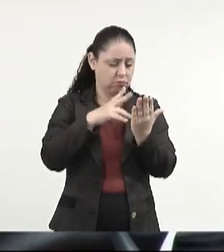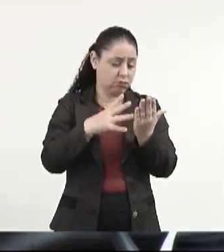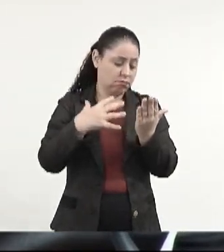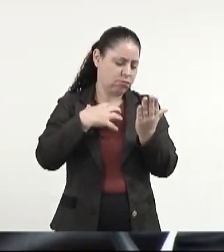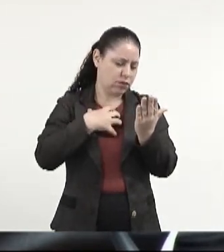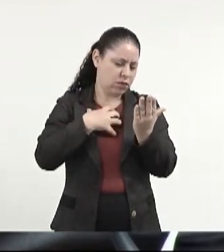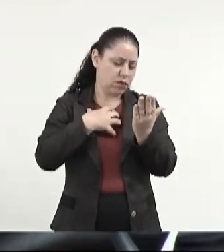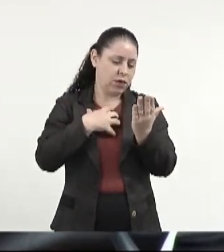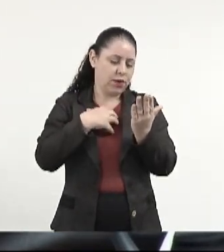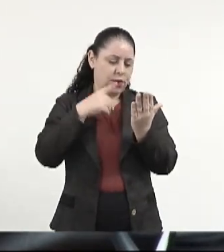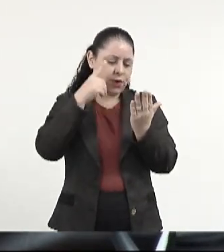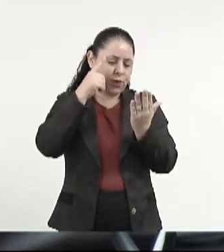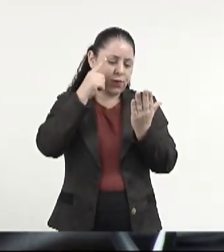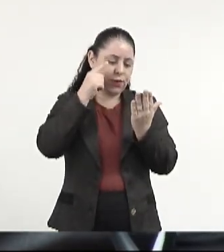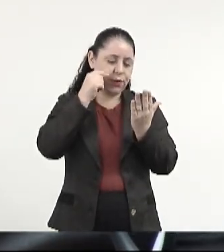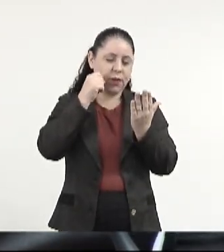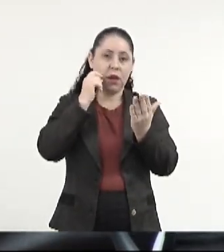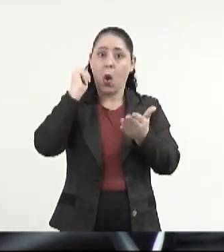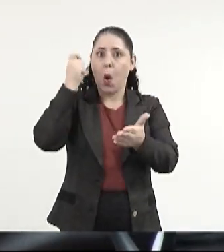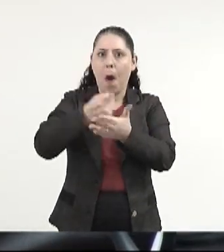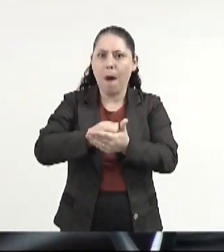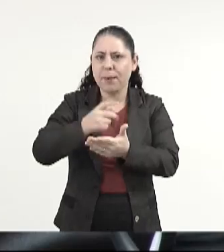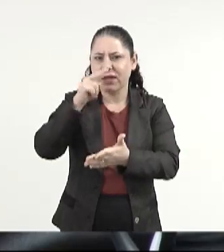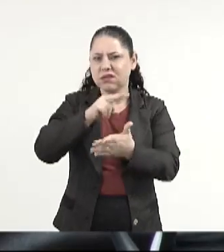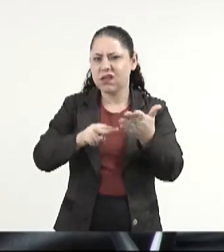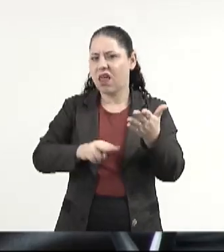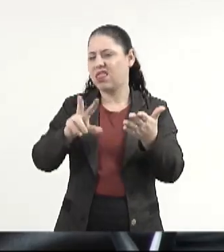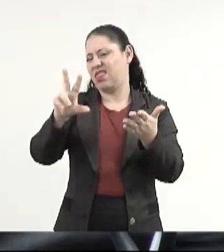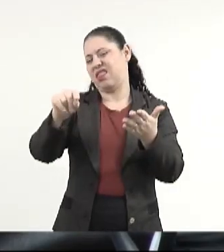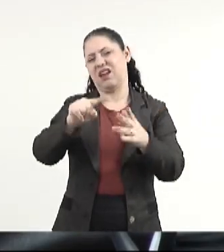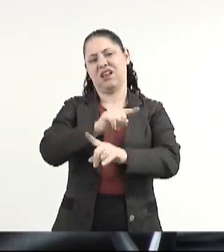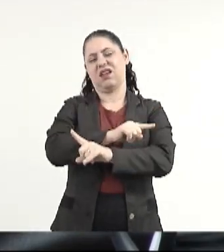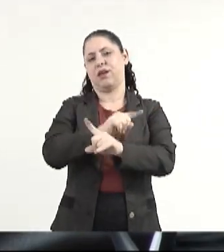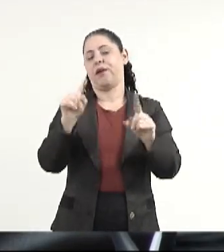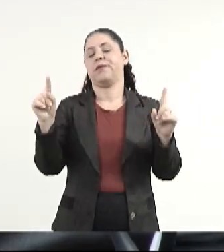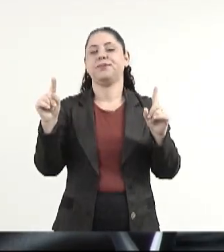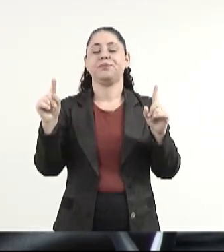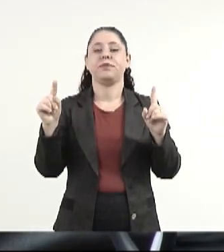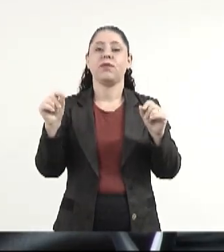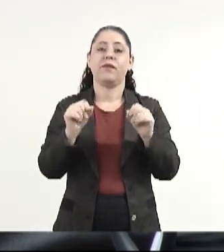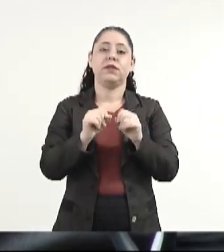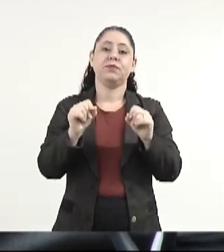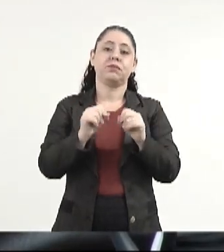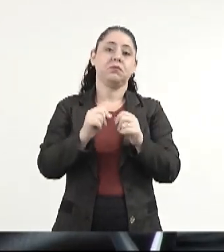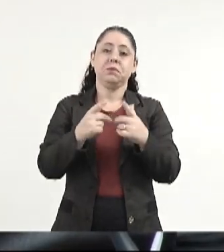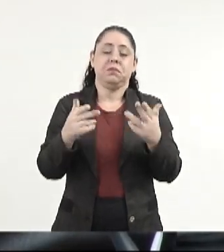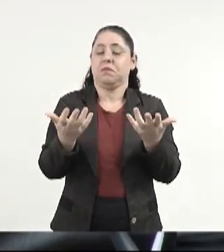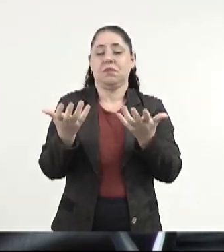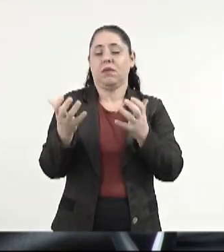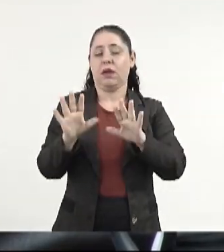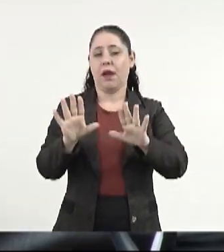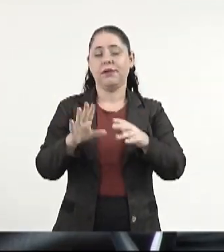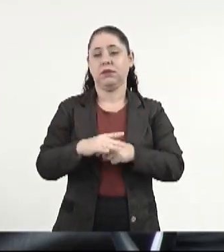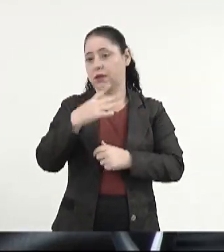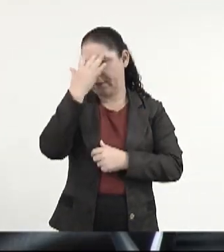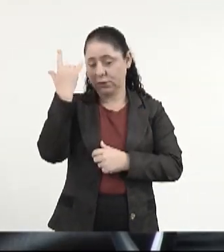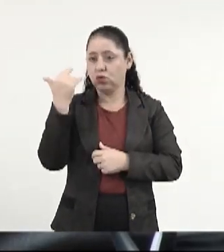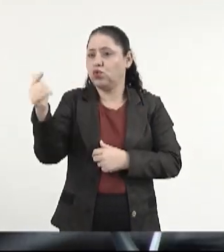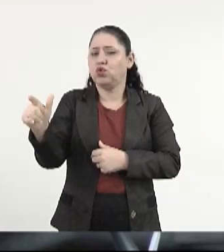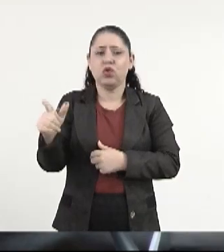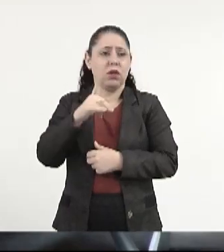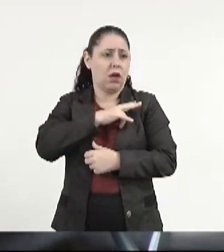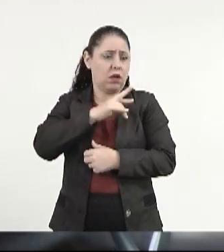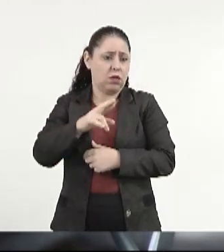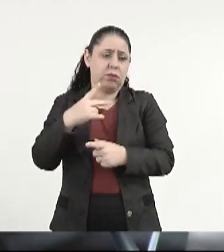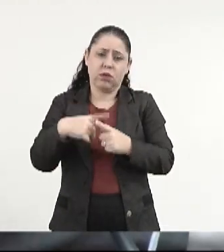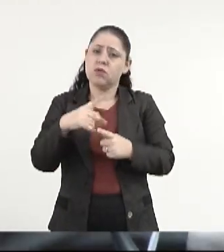Bíblia, ela vai ler a Bíblia, não é obrigado a ler, ninguém vai ser obrigado a fazer algo que não quer fazer. A pessoa que é de outra